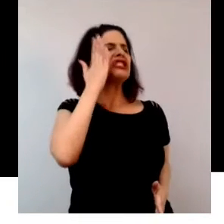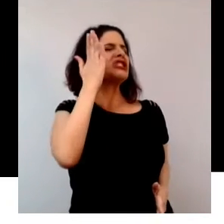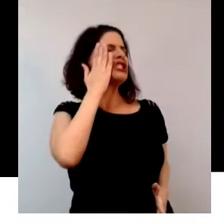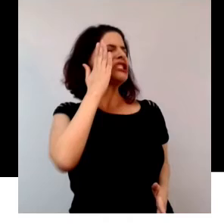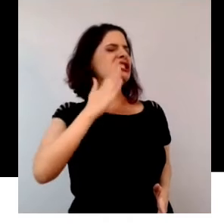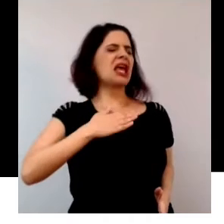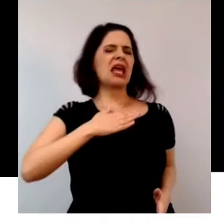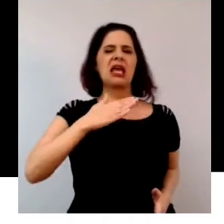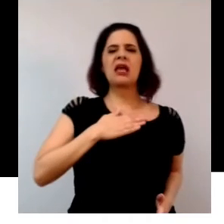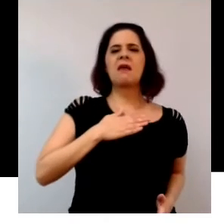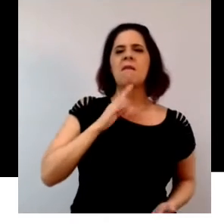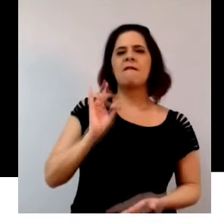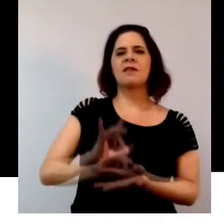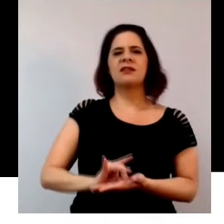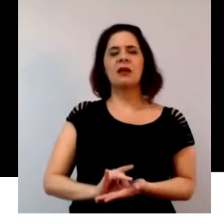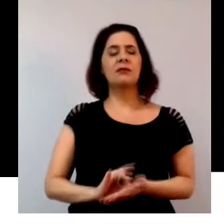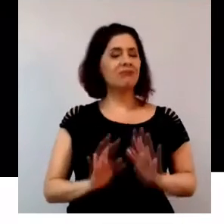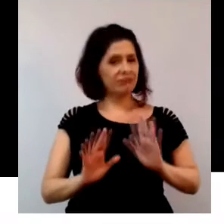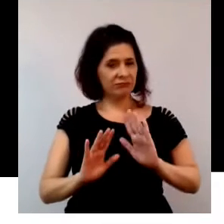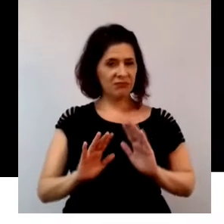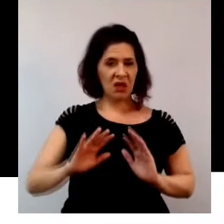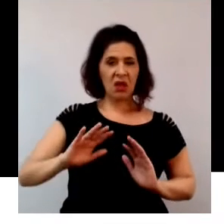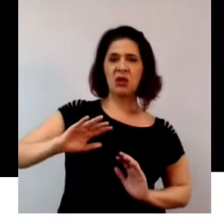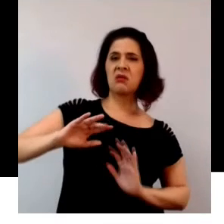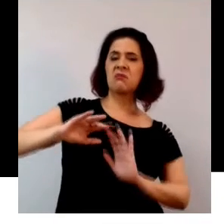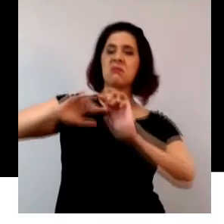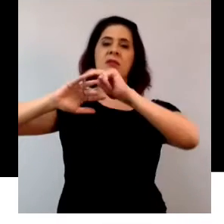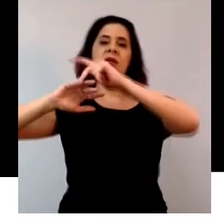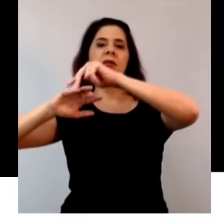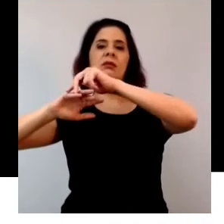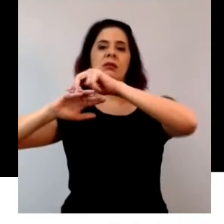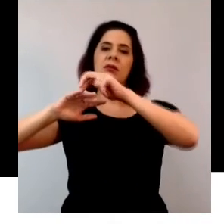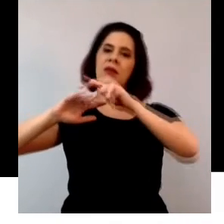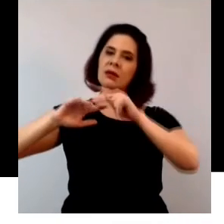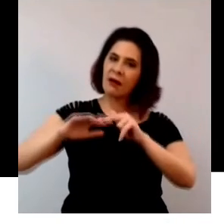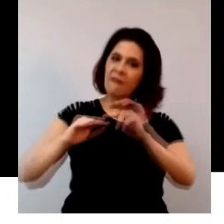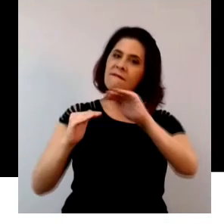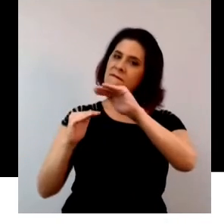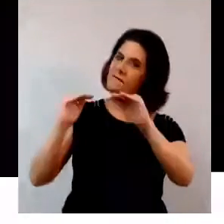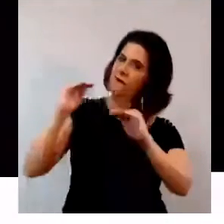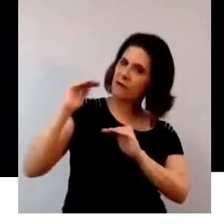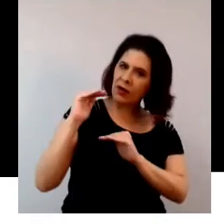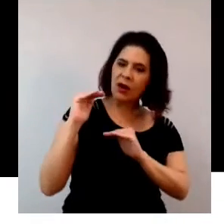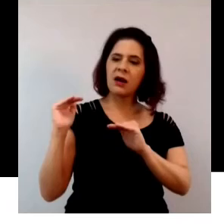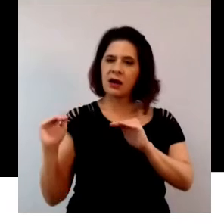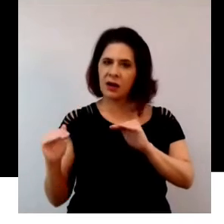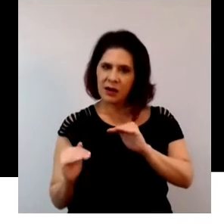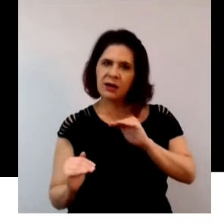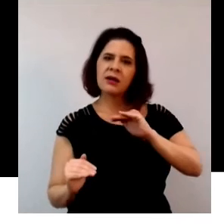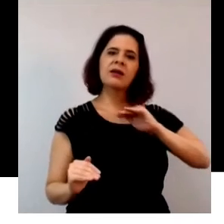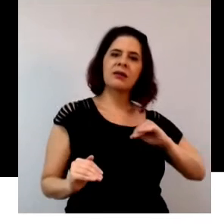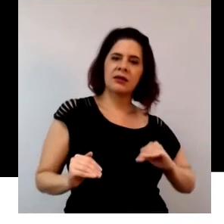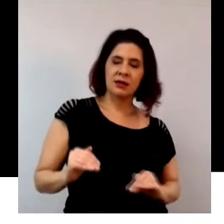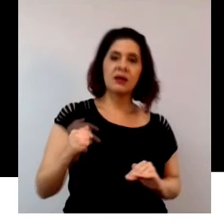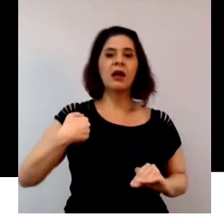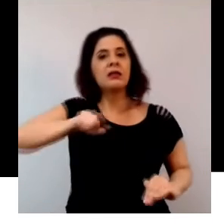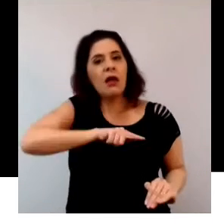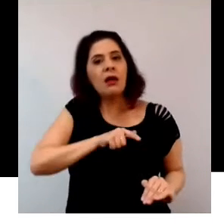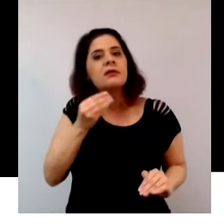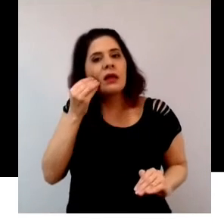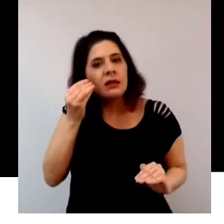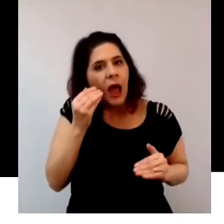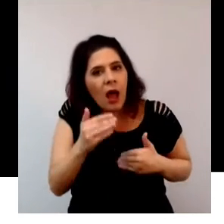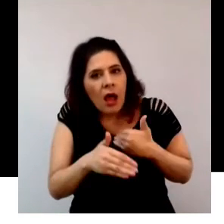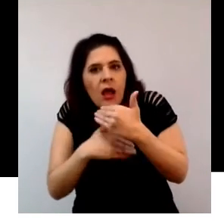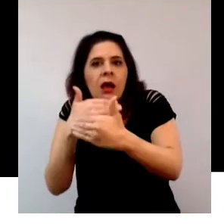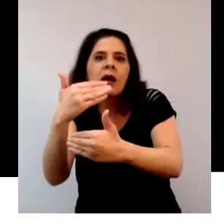degraus e começar a construir esse conhecimento de uma forma mais plural. Então, acredito que o nosso desafio como comunicador está por aí, né, de